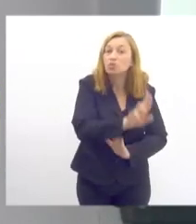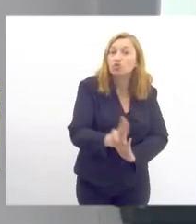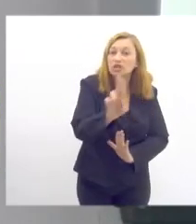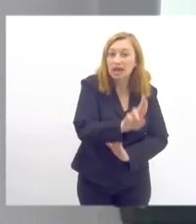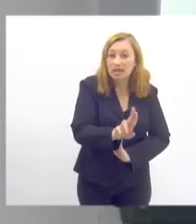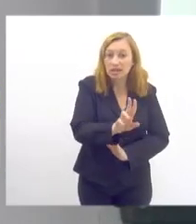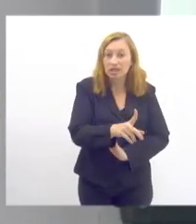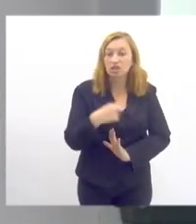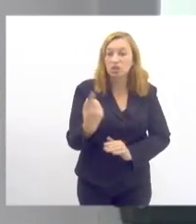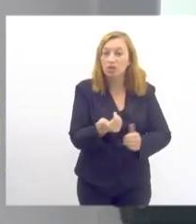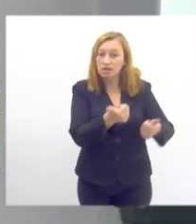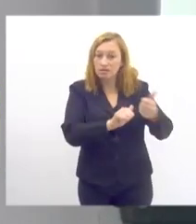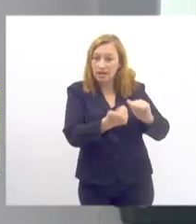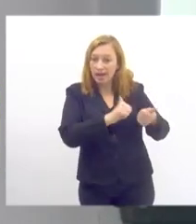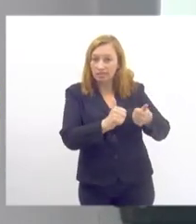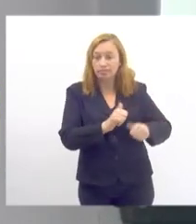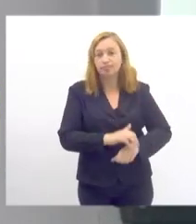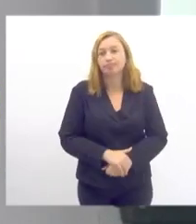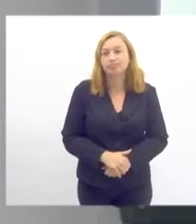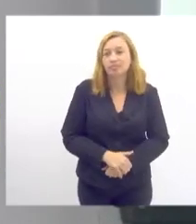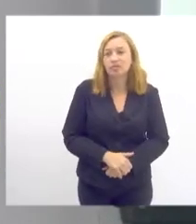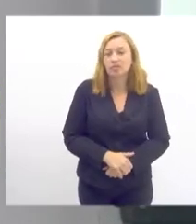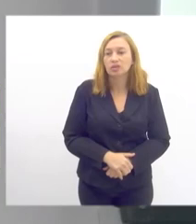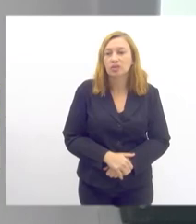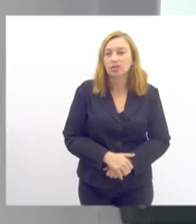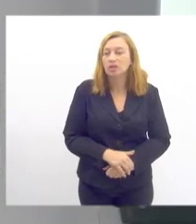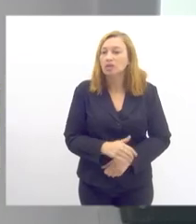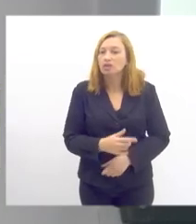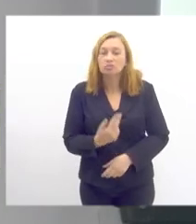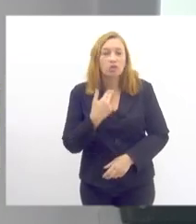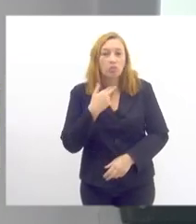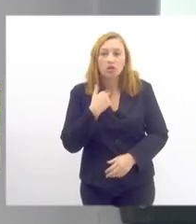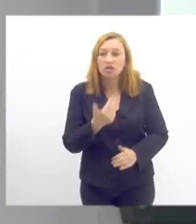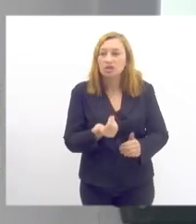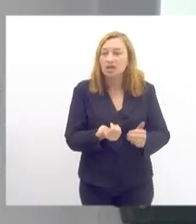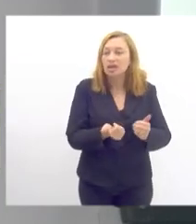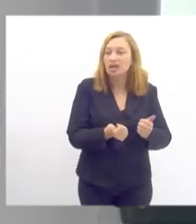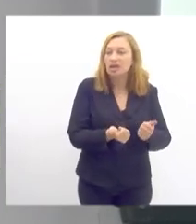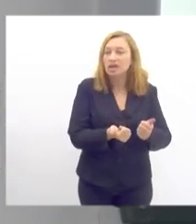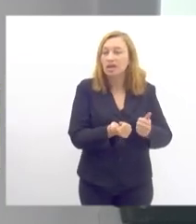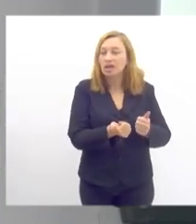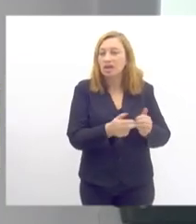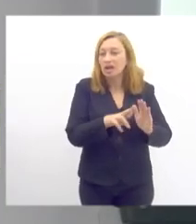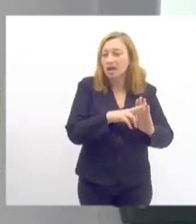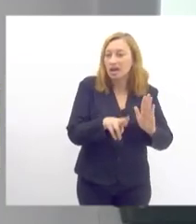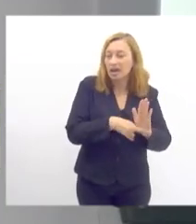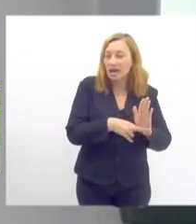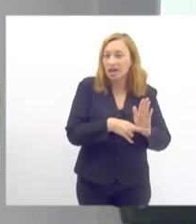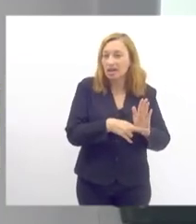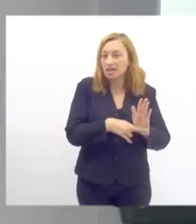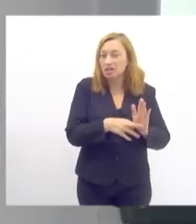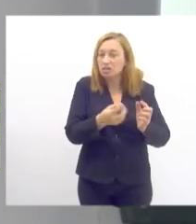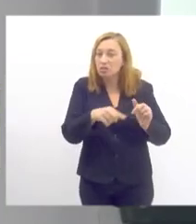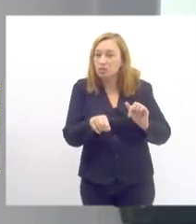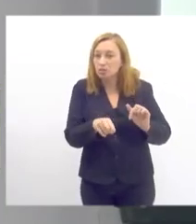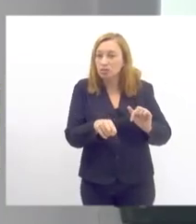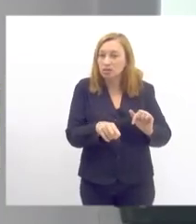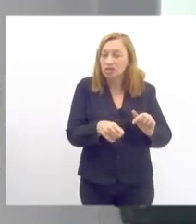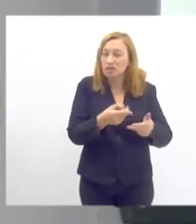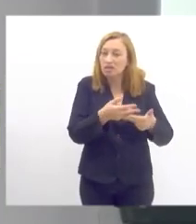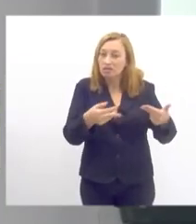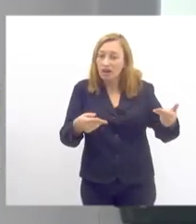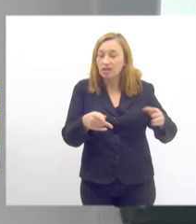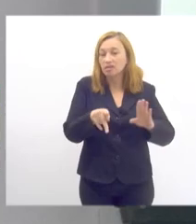para que a gente seja avaliado. Não pode haver ali critérios subjetivos que dê margem para discricionariedade. Essa minuta de